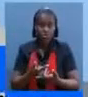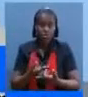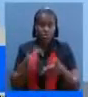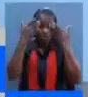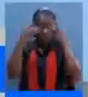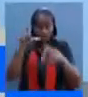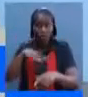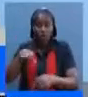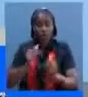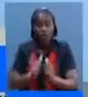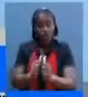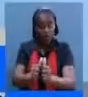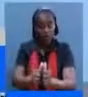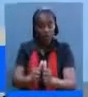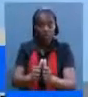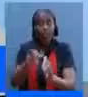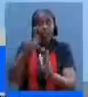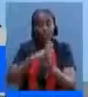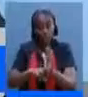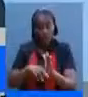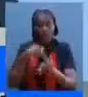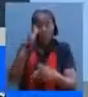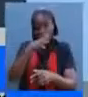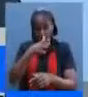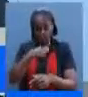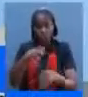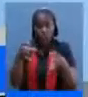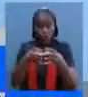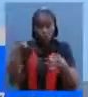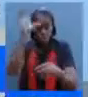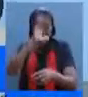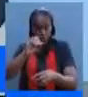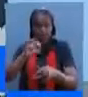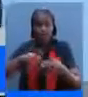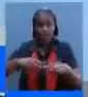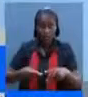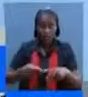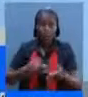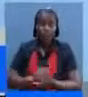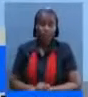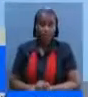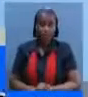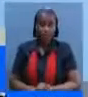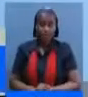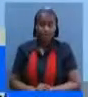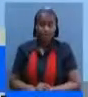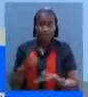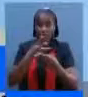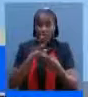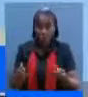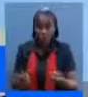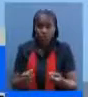acompanhar regularmente a atividade do órgão executivo autárquico, visando a